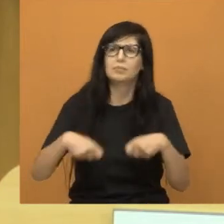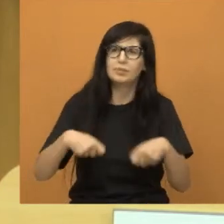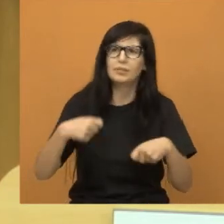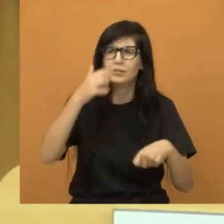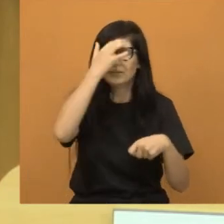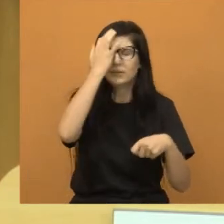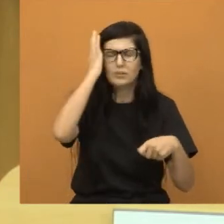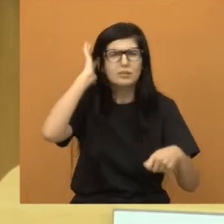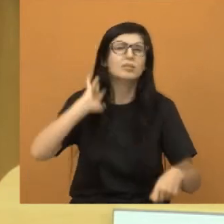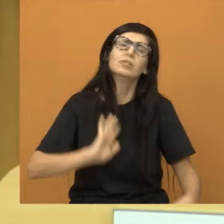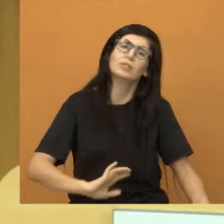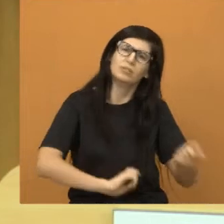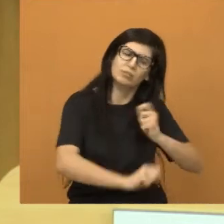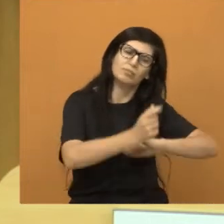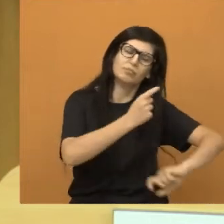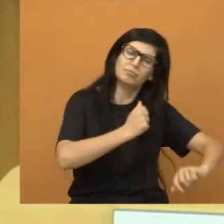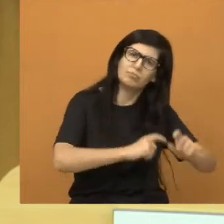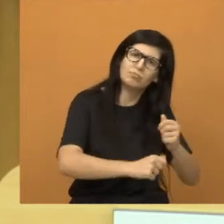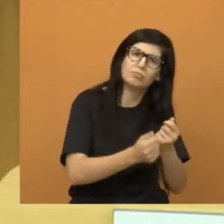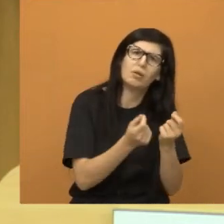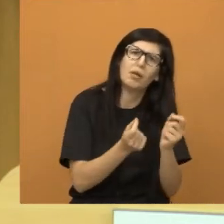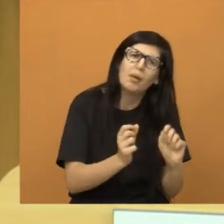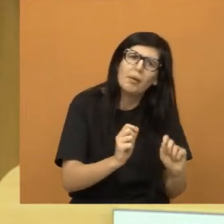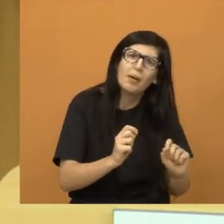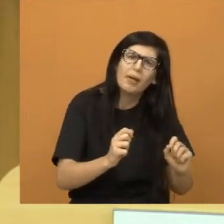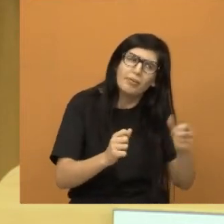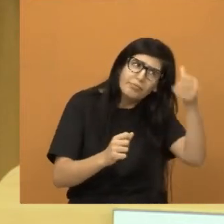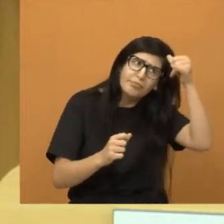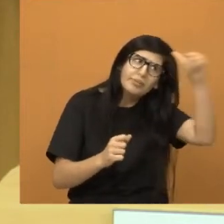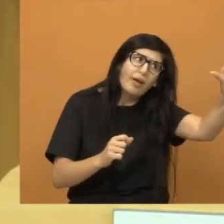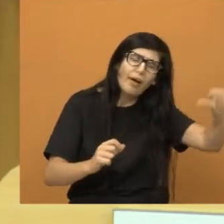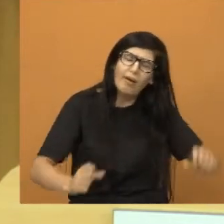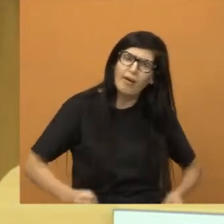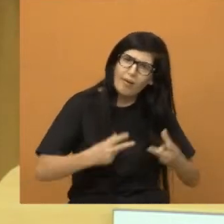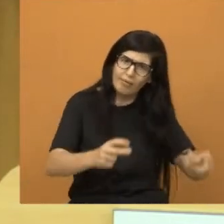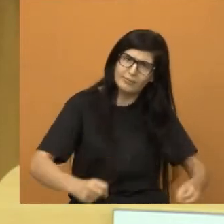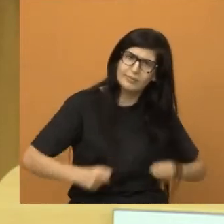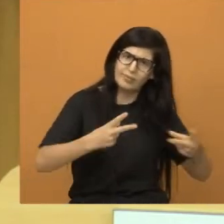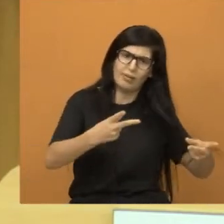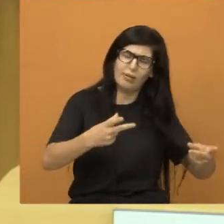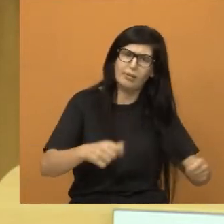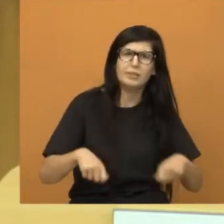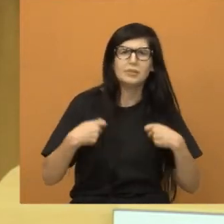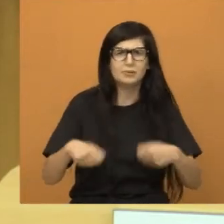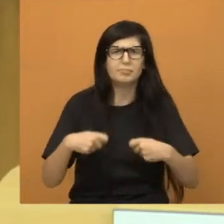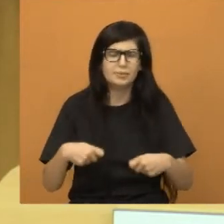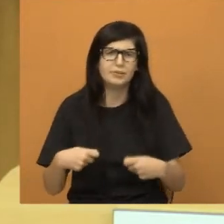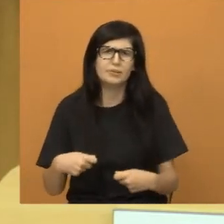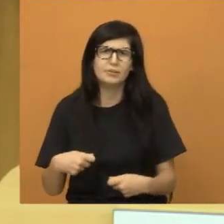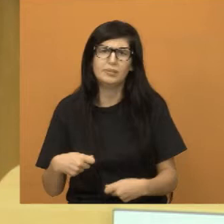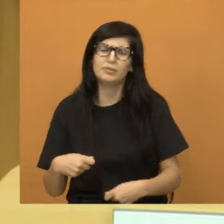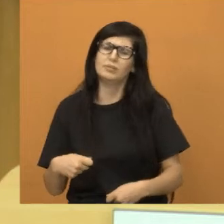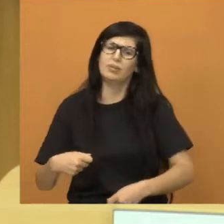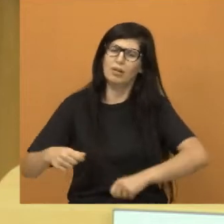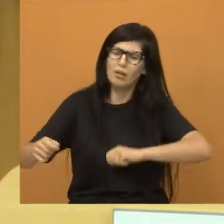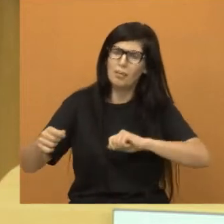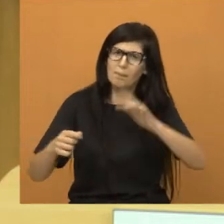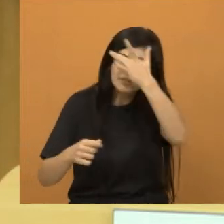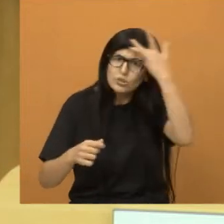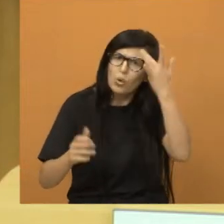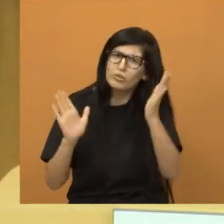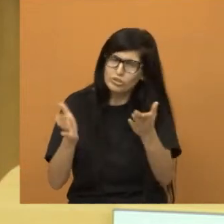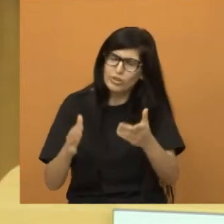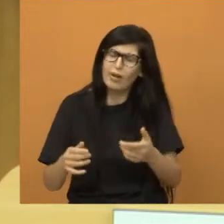máquina administrativa e aumentar a sua eficiência. Por isso que eu votei aqui contra esse projeto, porque eu acho que o SAI ainda